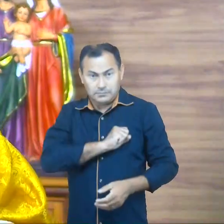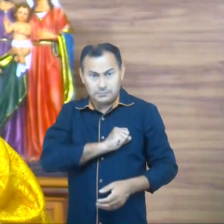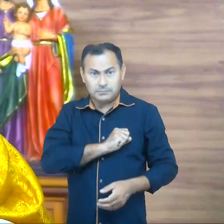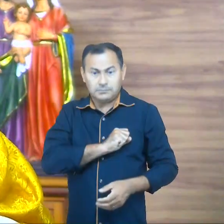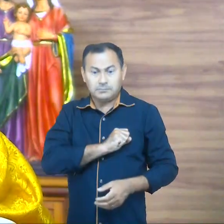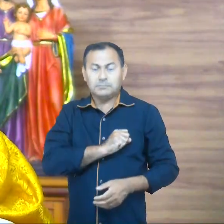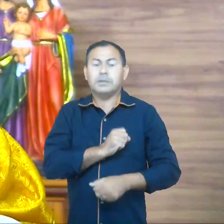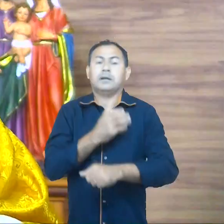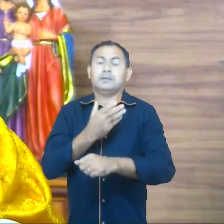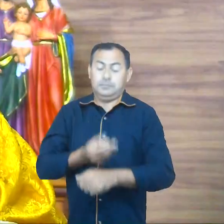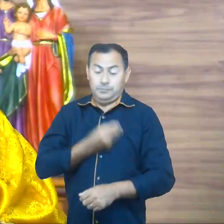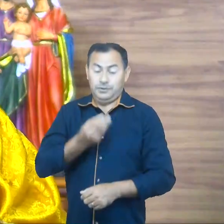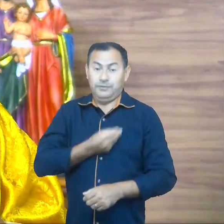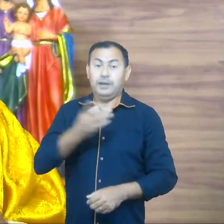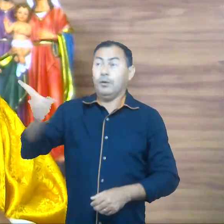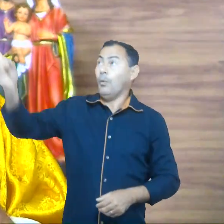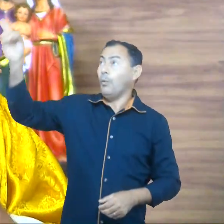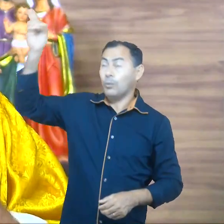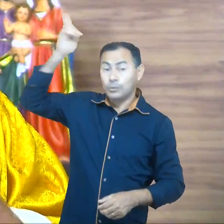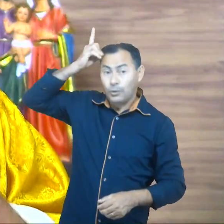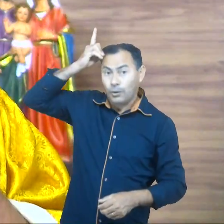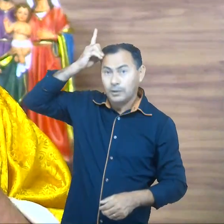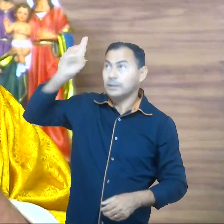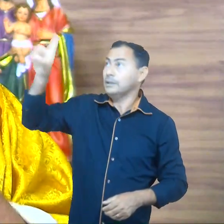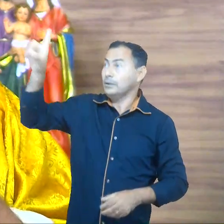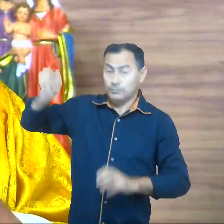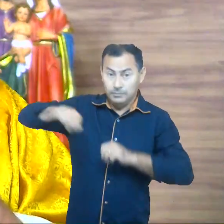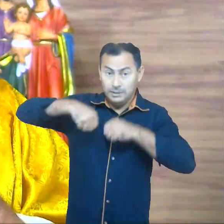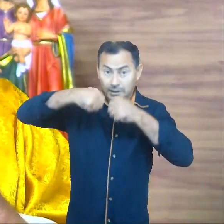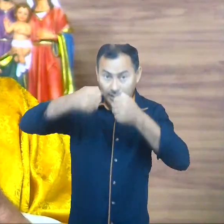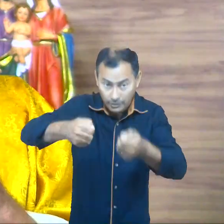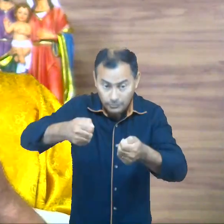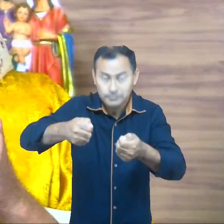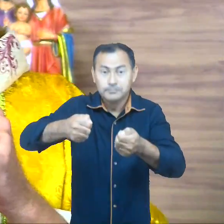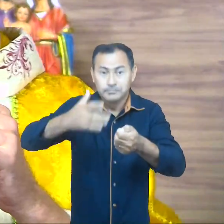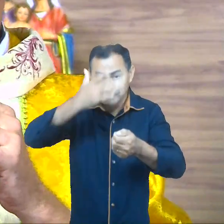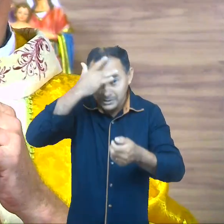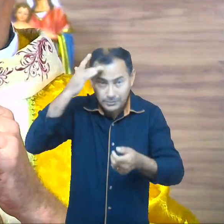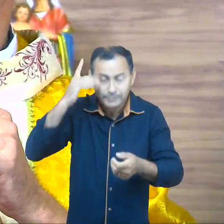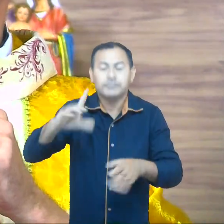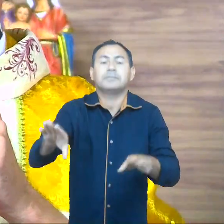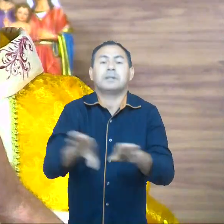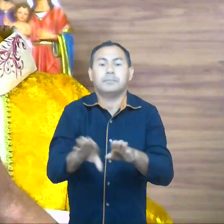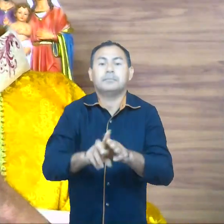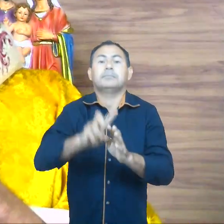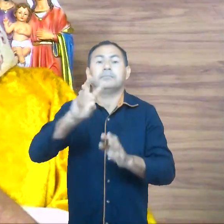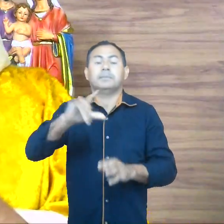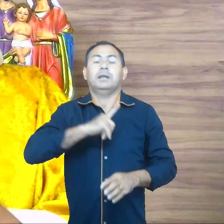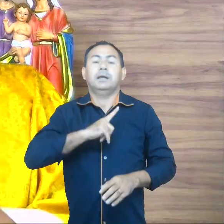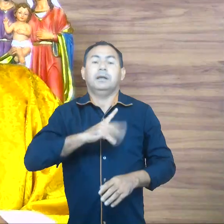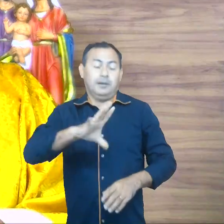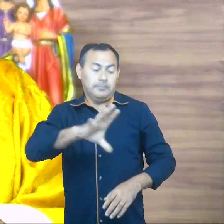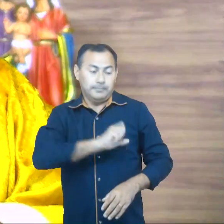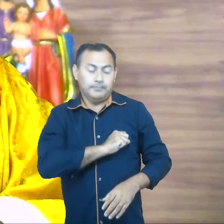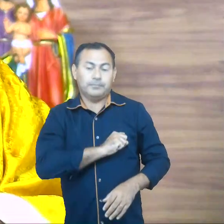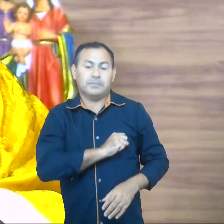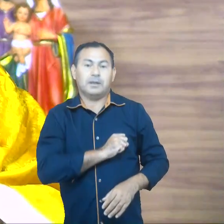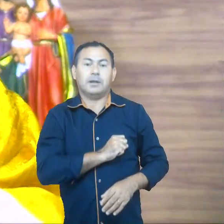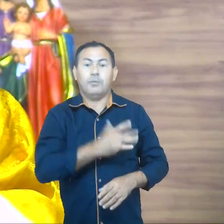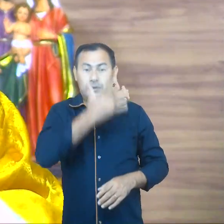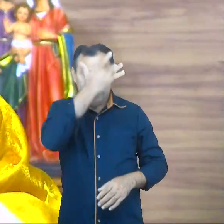para exercer o dom que Deus deu para ele, ele também vai ter caridade para com